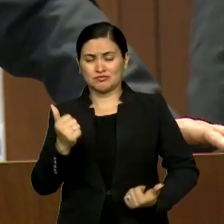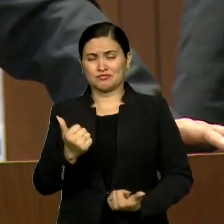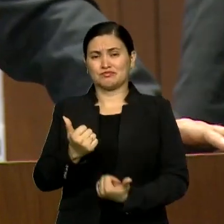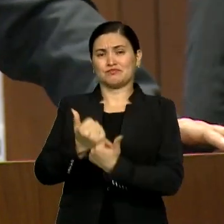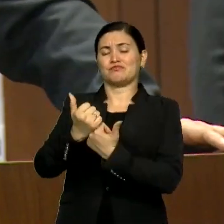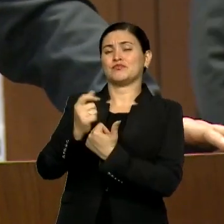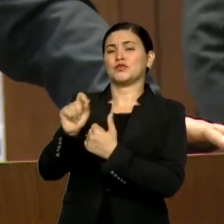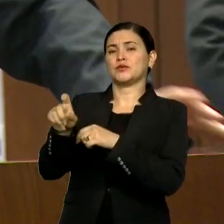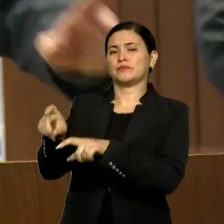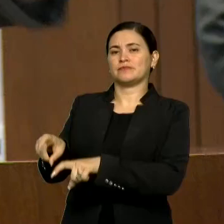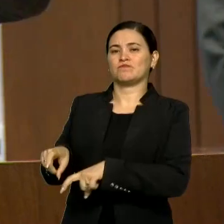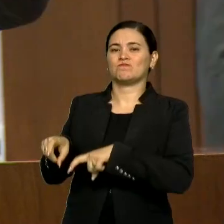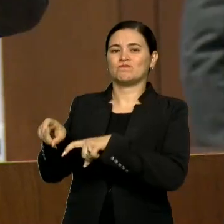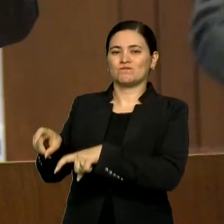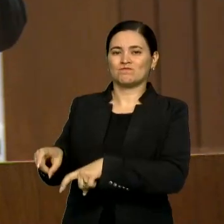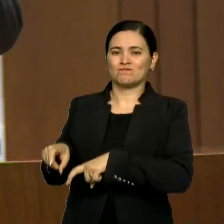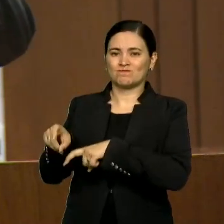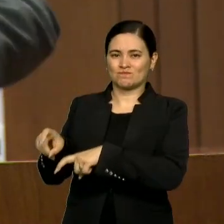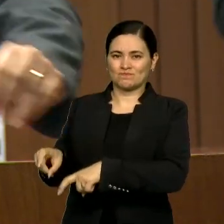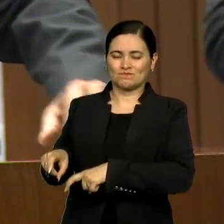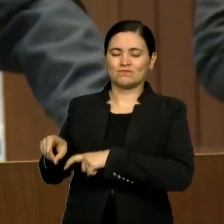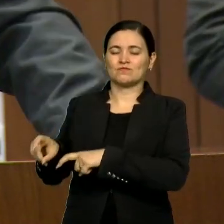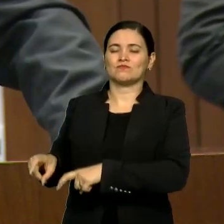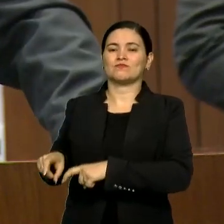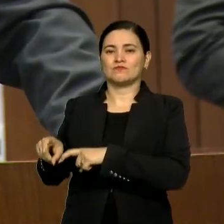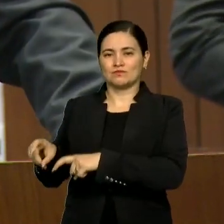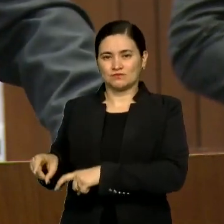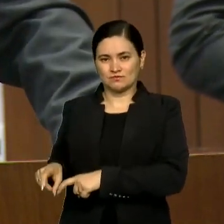agronegócio. Não estou aqui